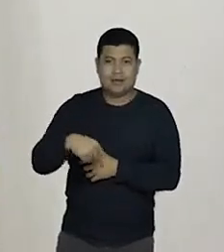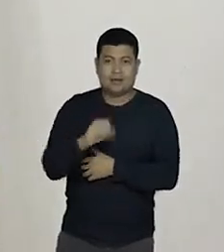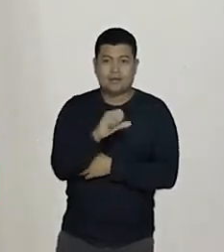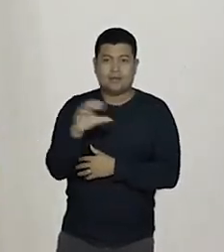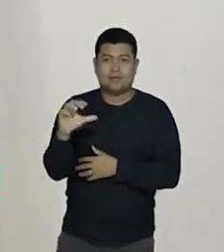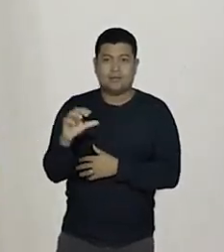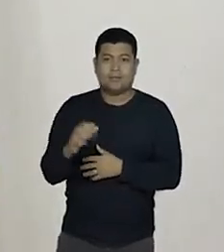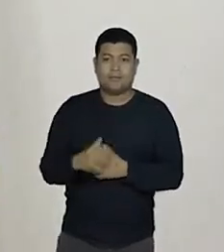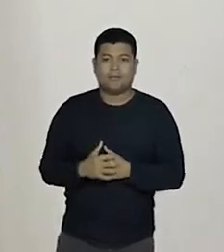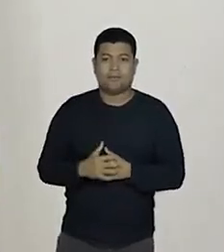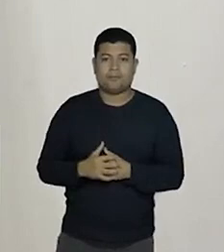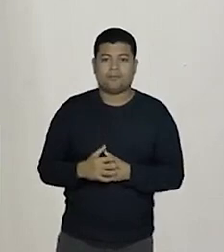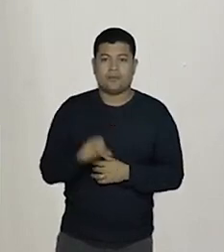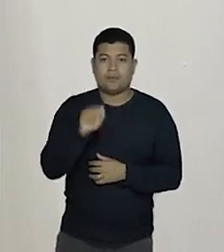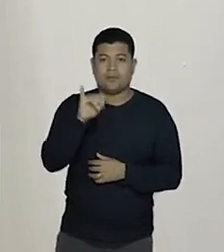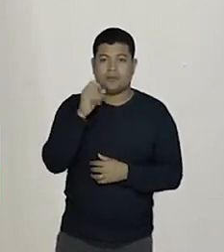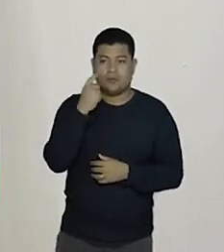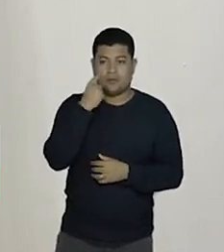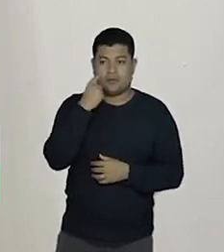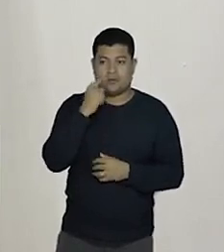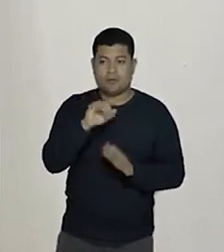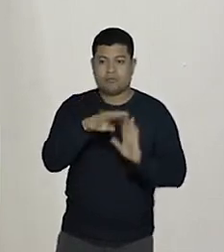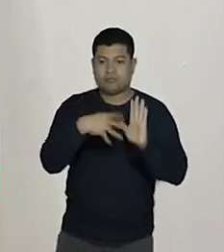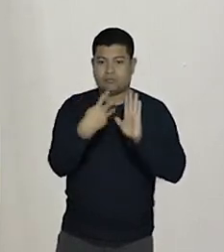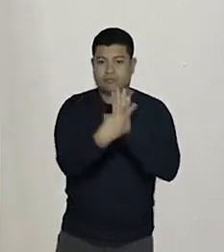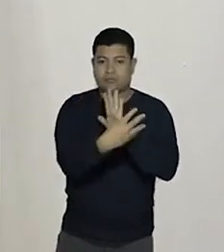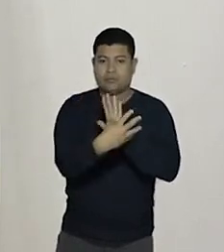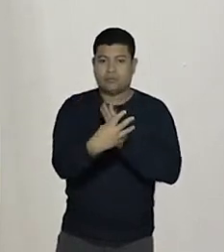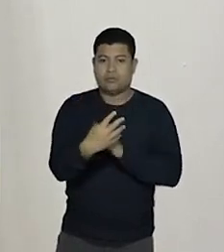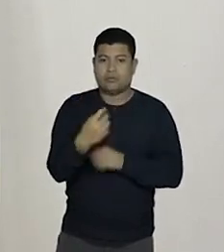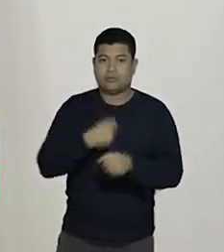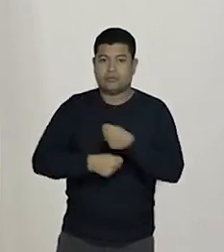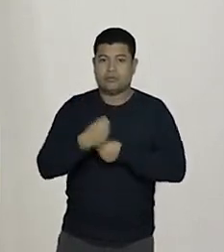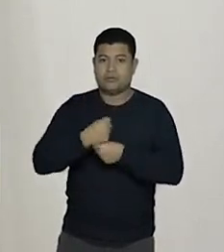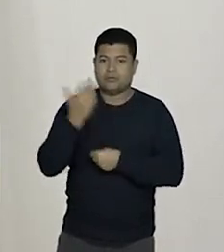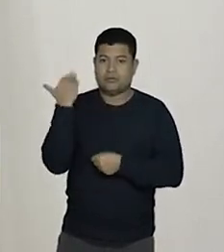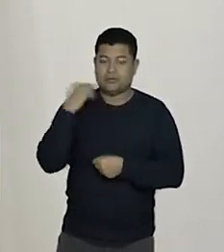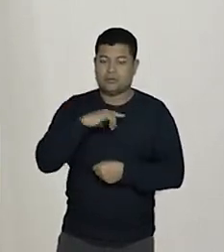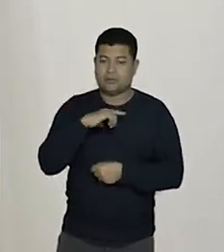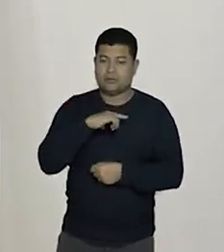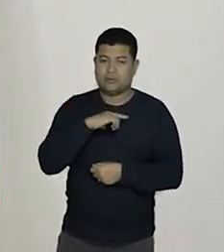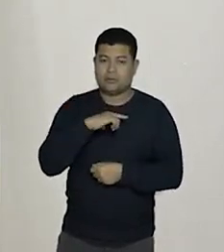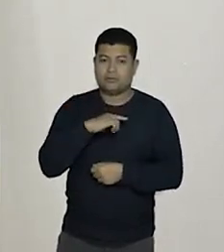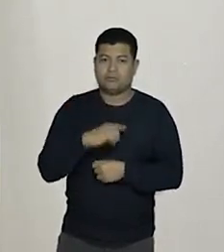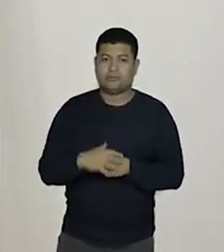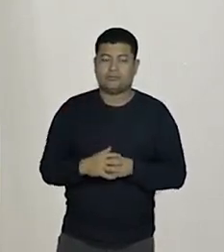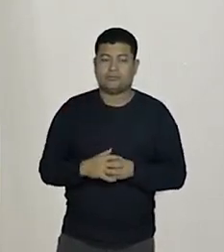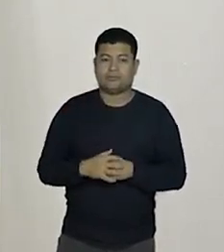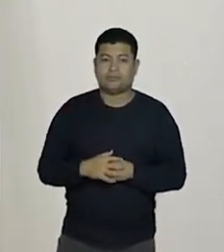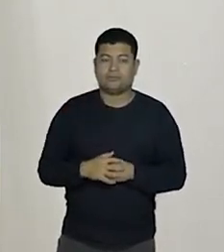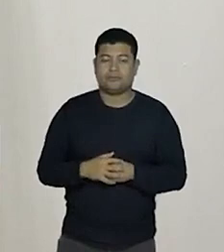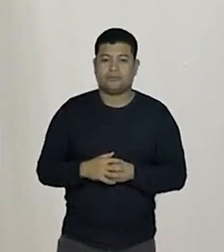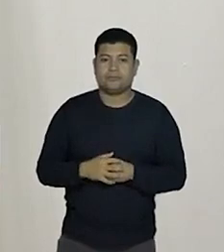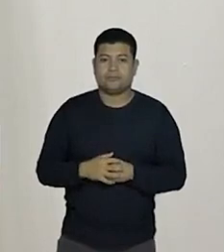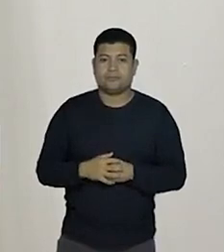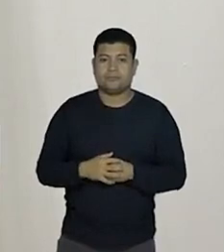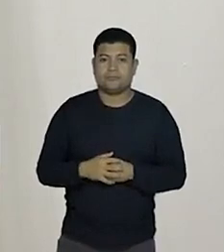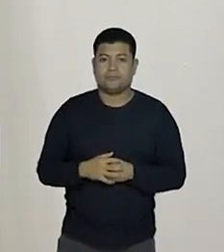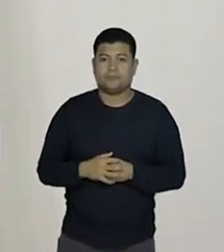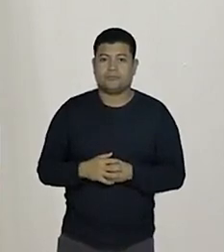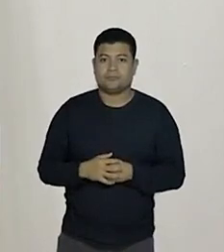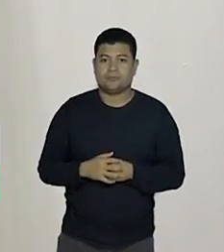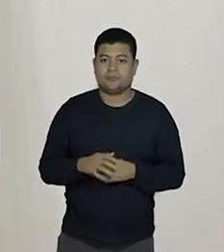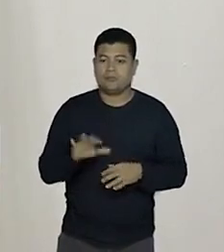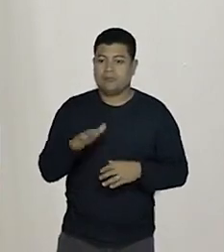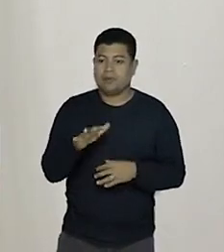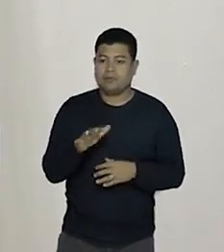viver na tabela no ano passado nós tínhamos o preço médio do